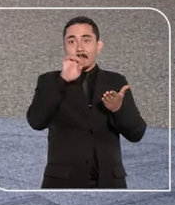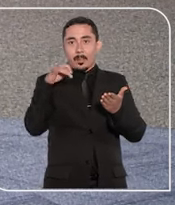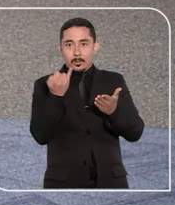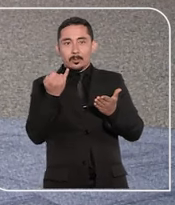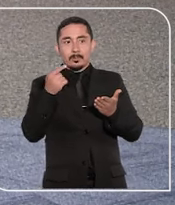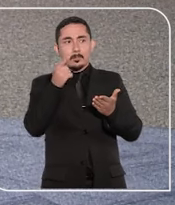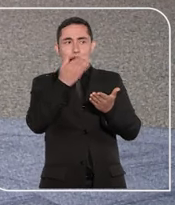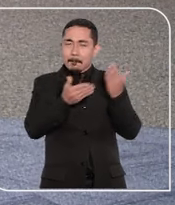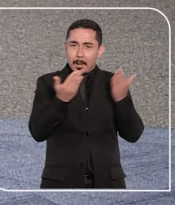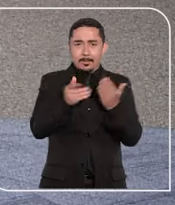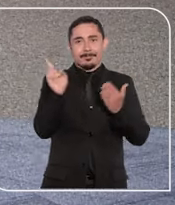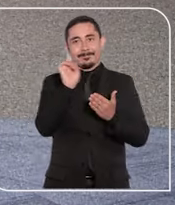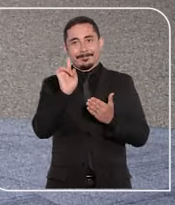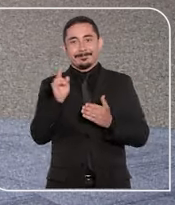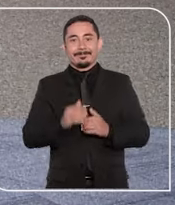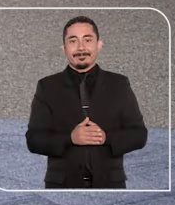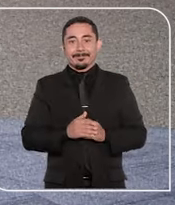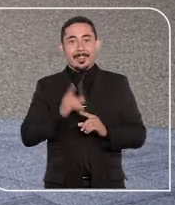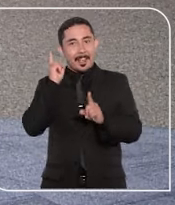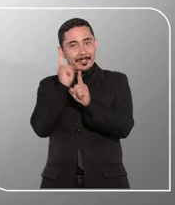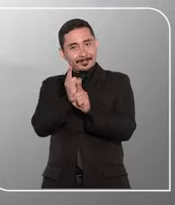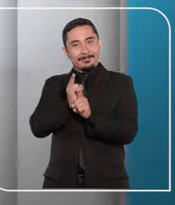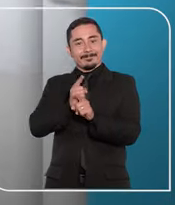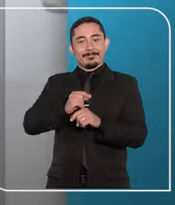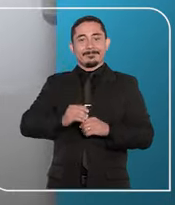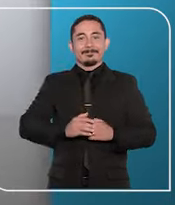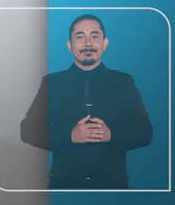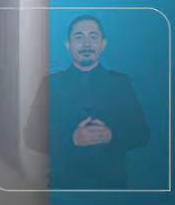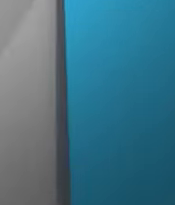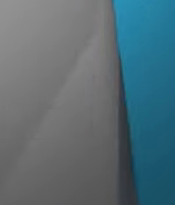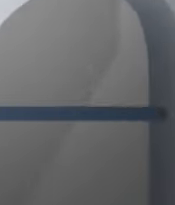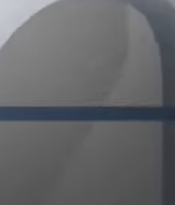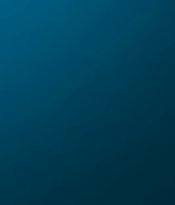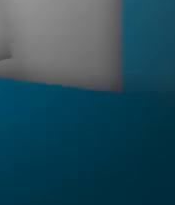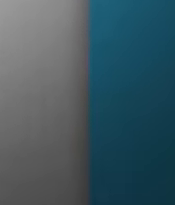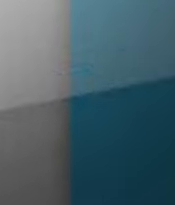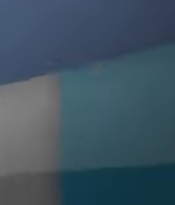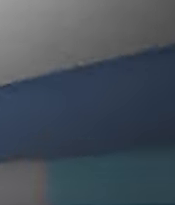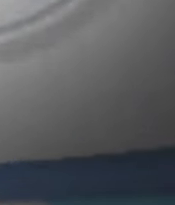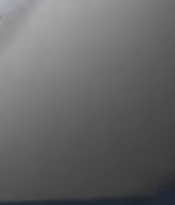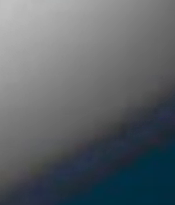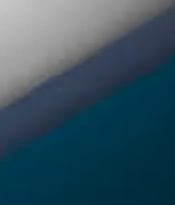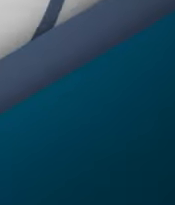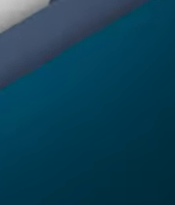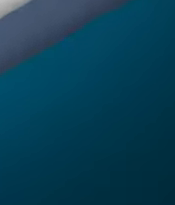do que a gente divulga por lá. A gente se encontra!